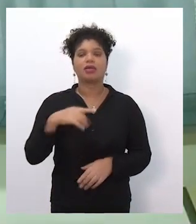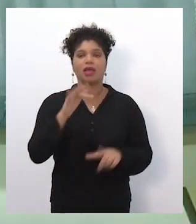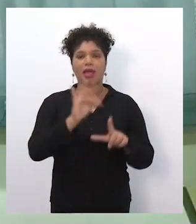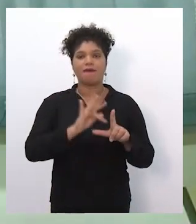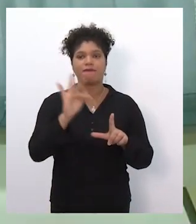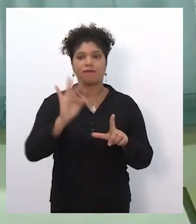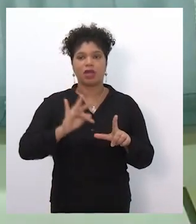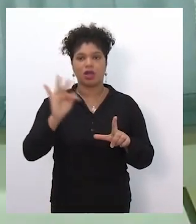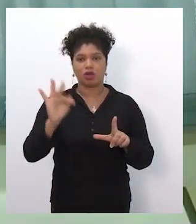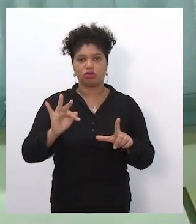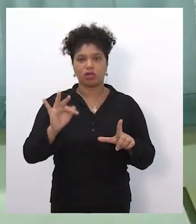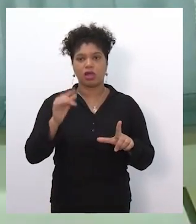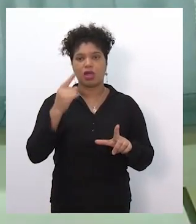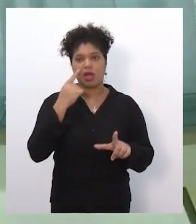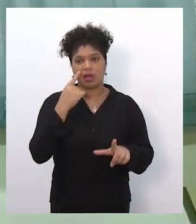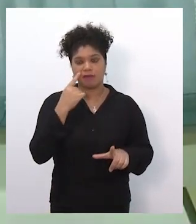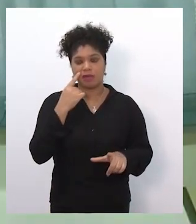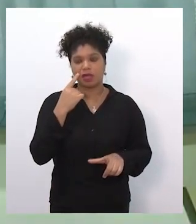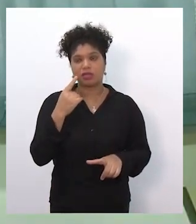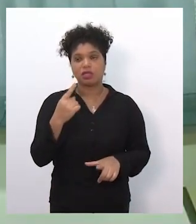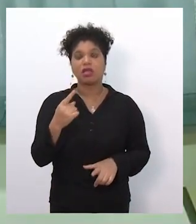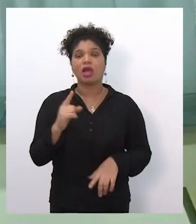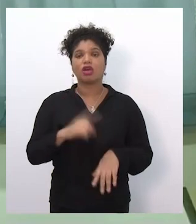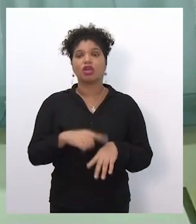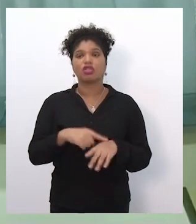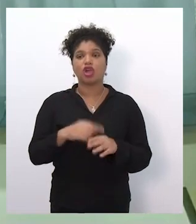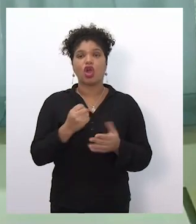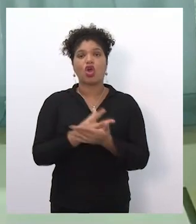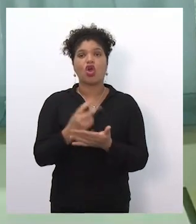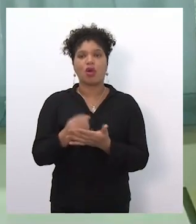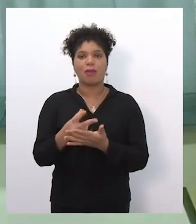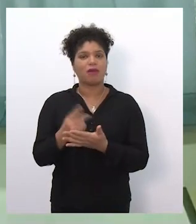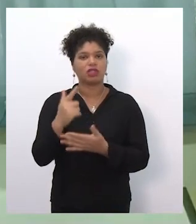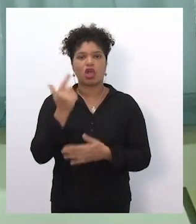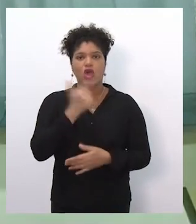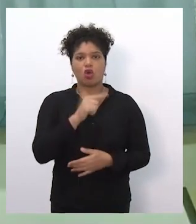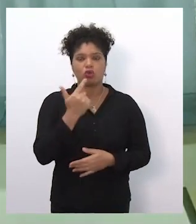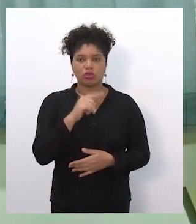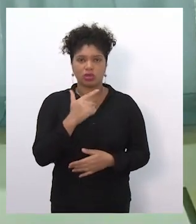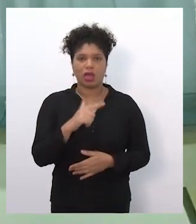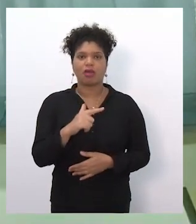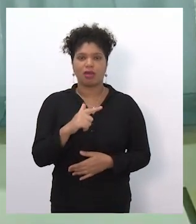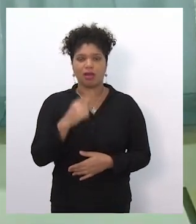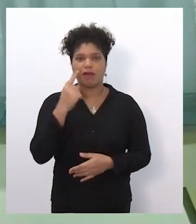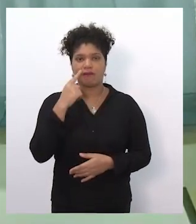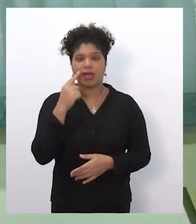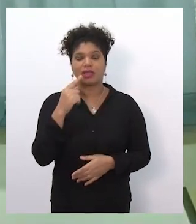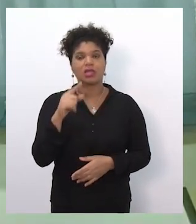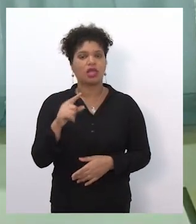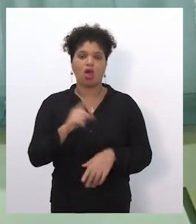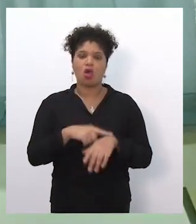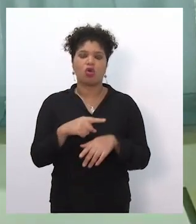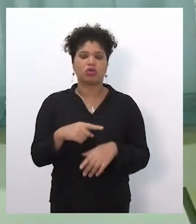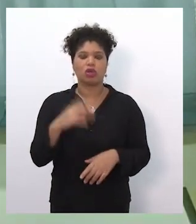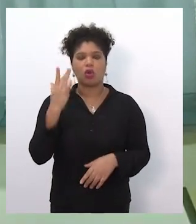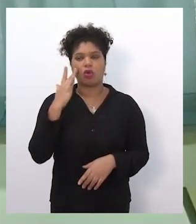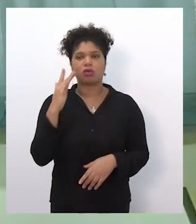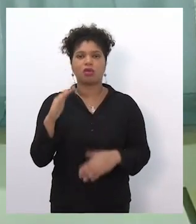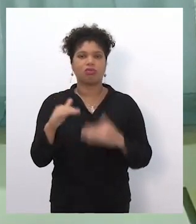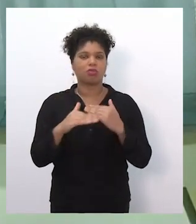você verifica na compra, você já verifica ele, né? Acho que uma intermediária, não sei,